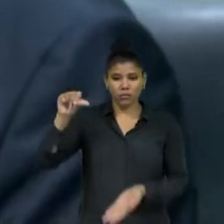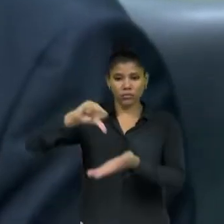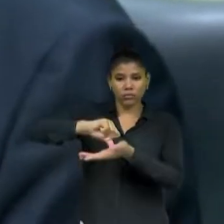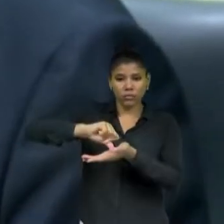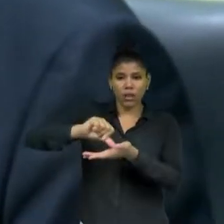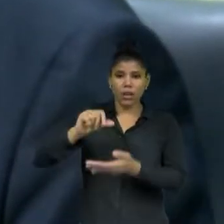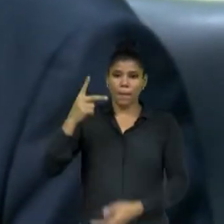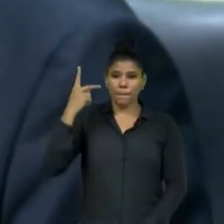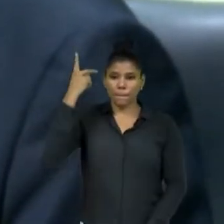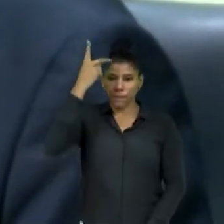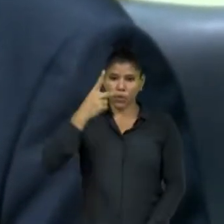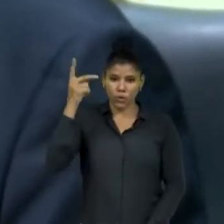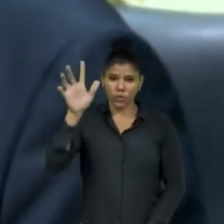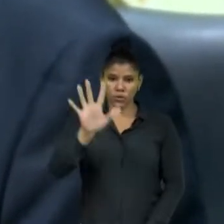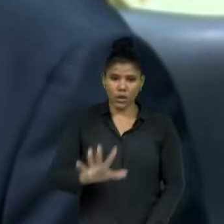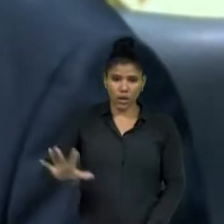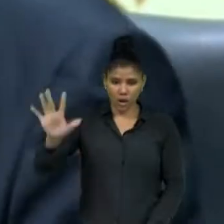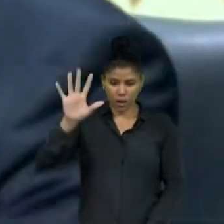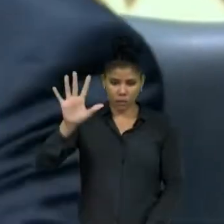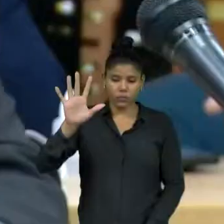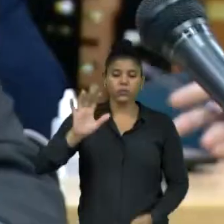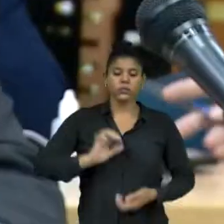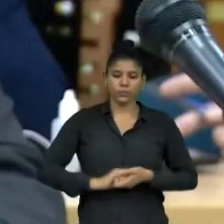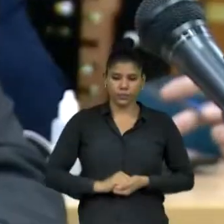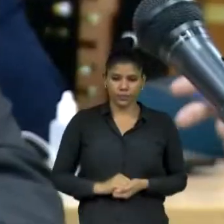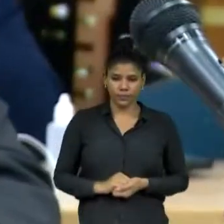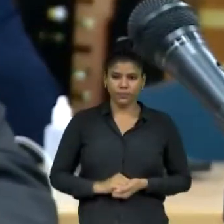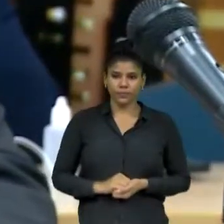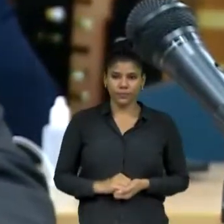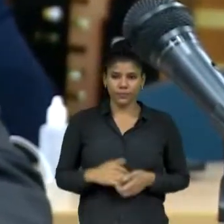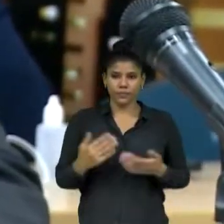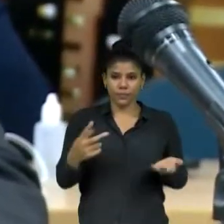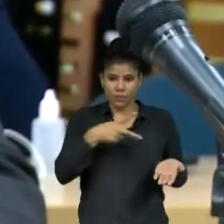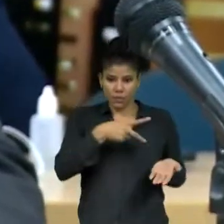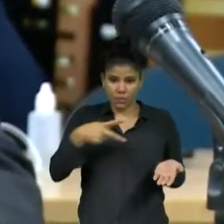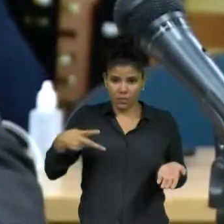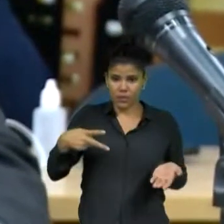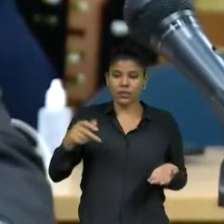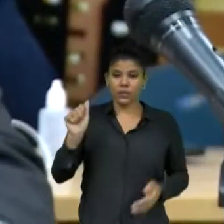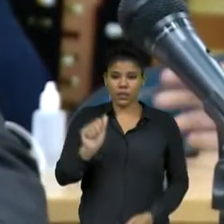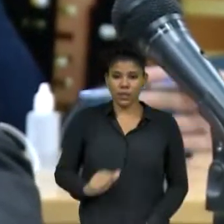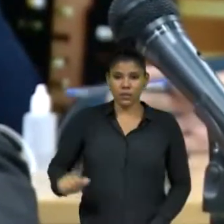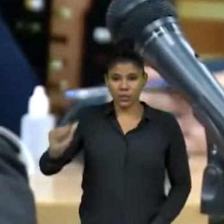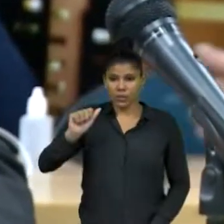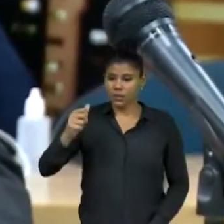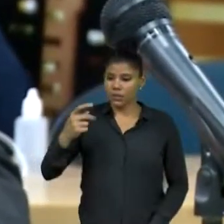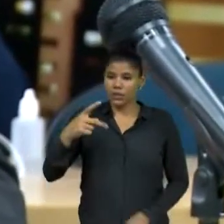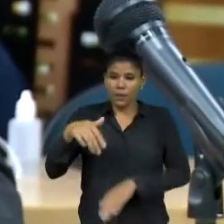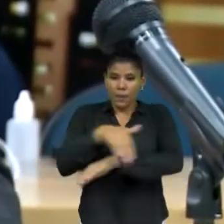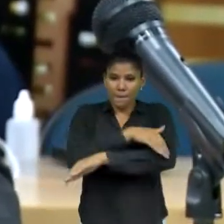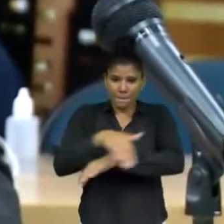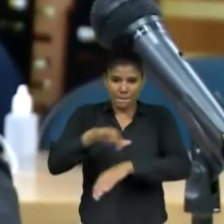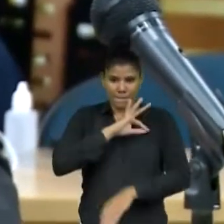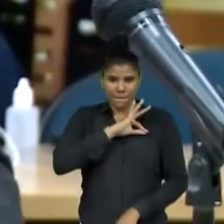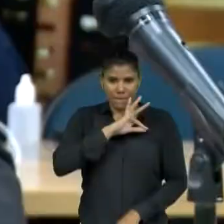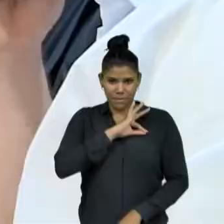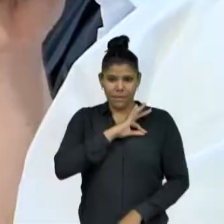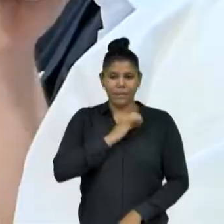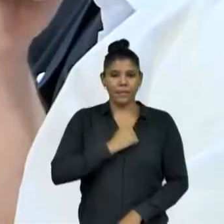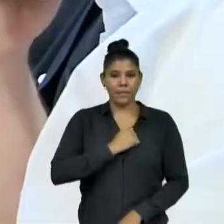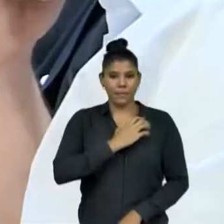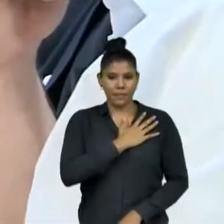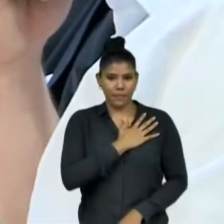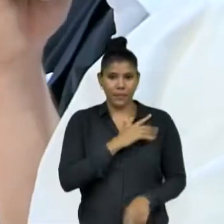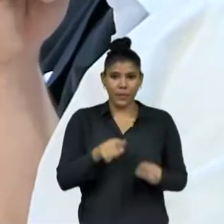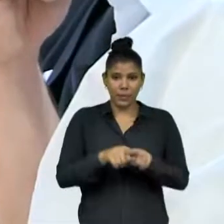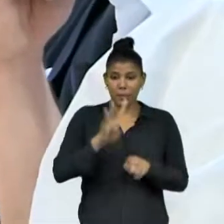fim do motim dos policiais militares no Ceará. O presidente da Associação de Praças da PM e do Corpo de Bombeiros do Ceará